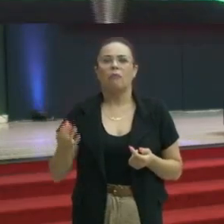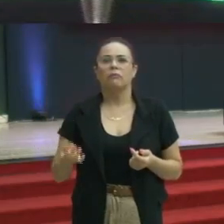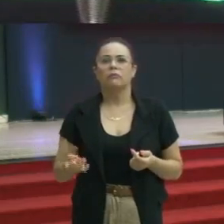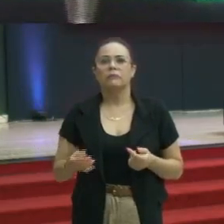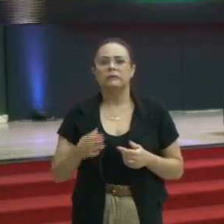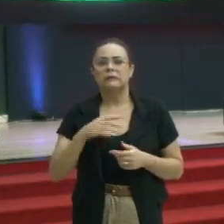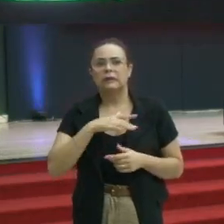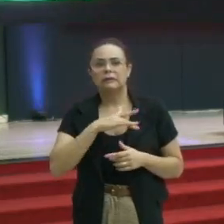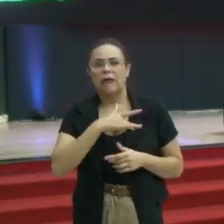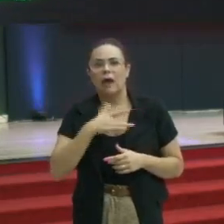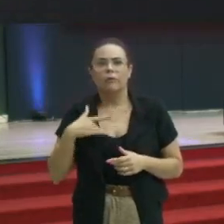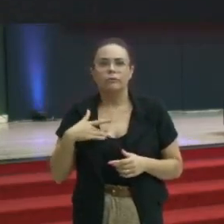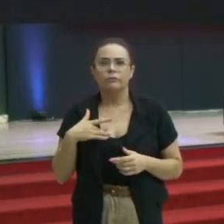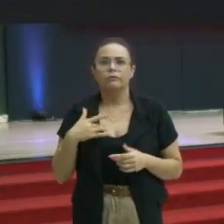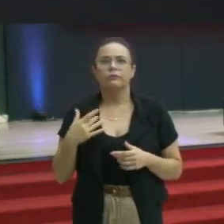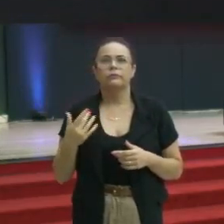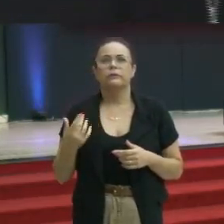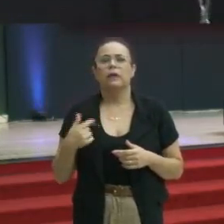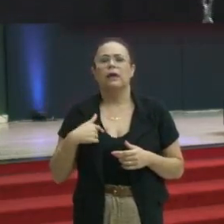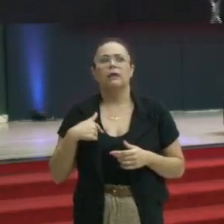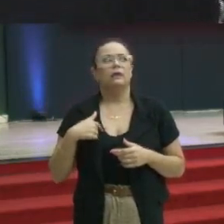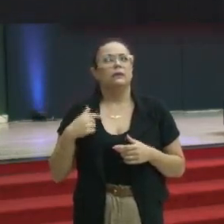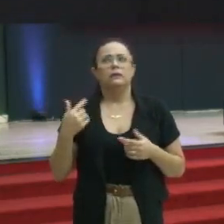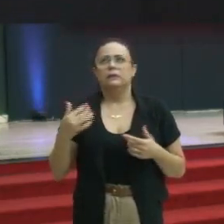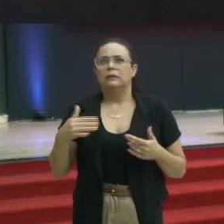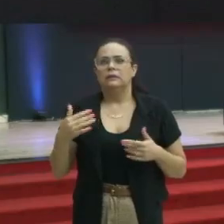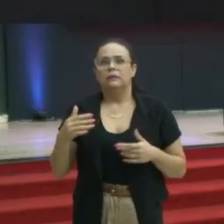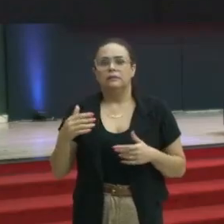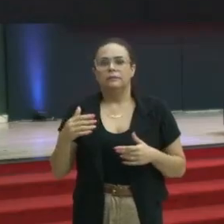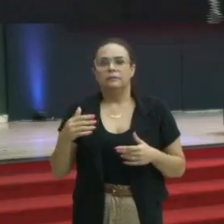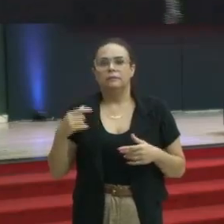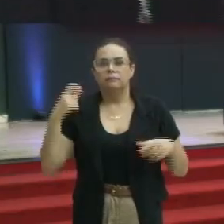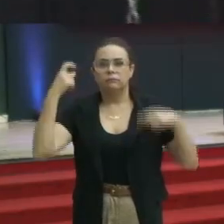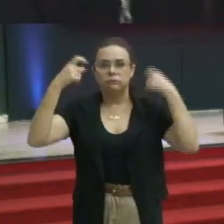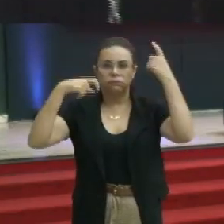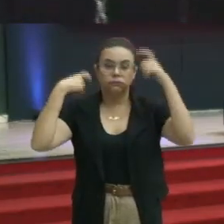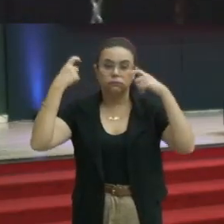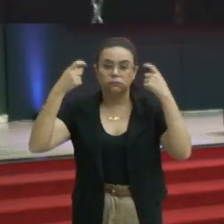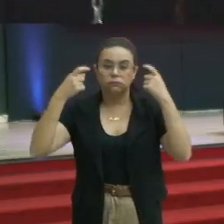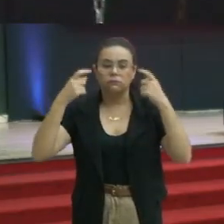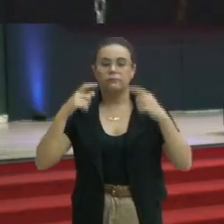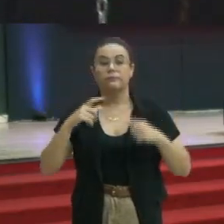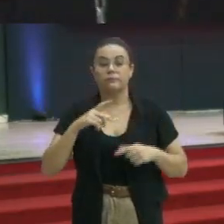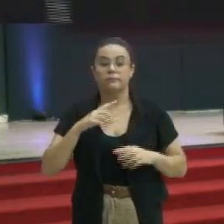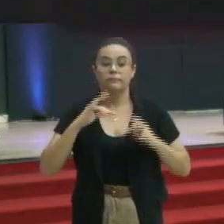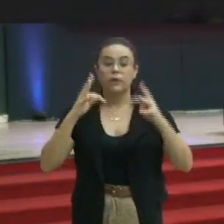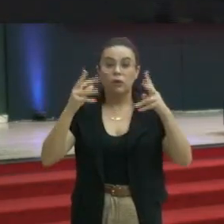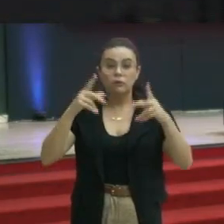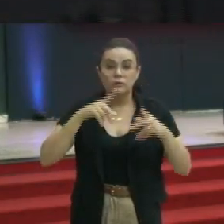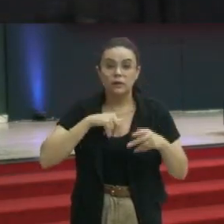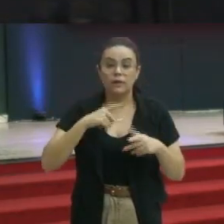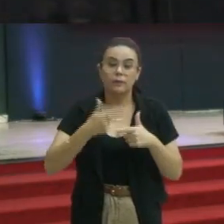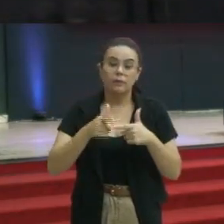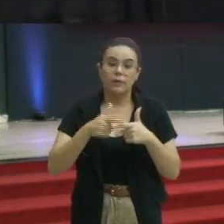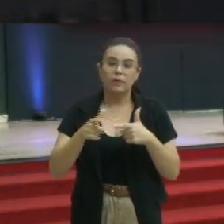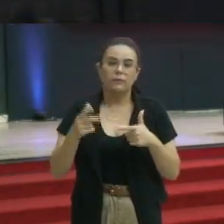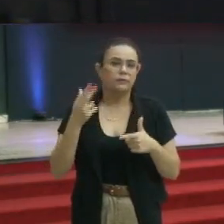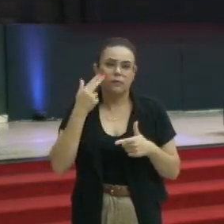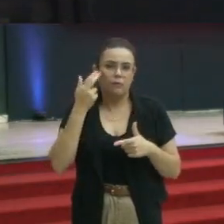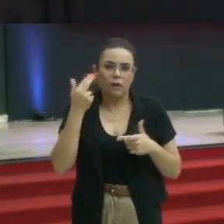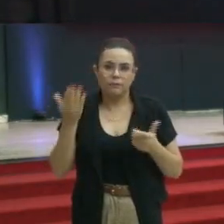saúde. Todos temos problemas. A questão é como você lida com eles.